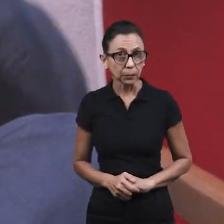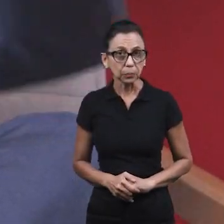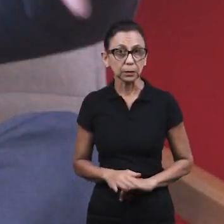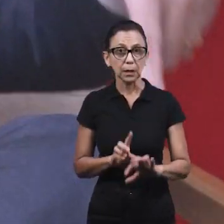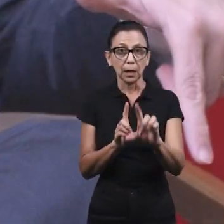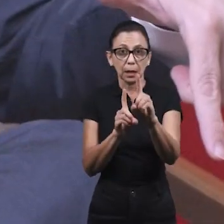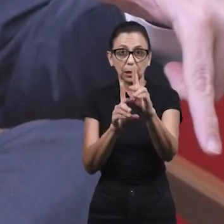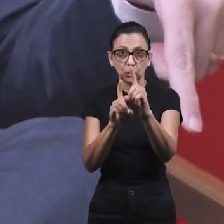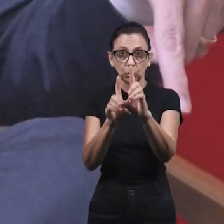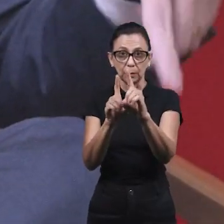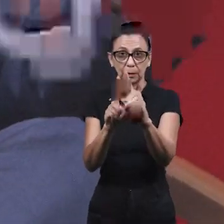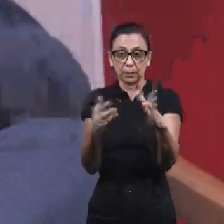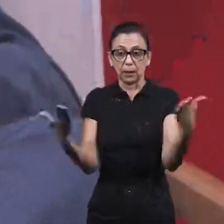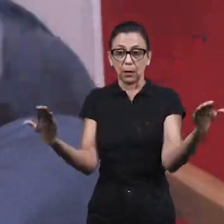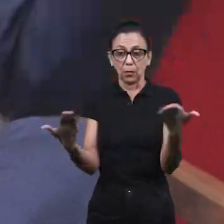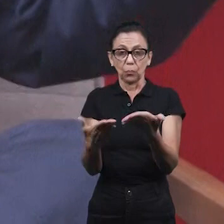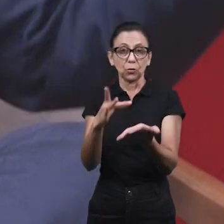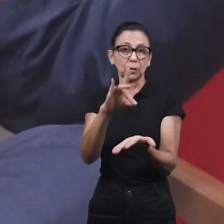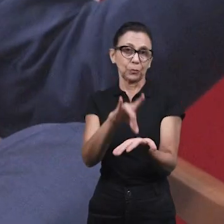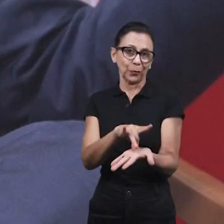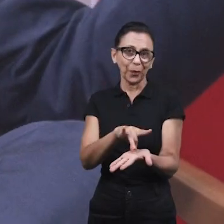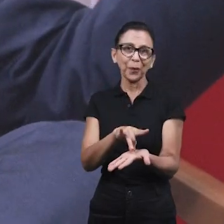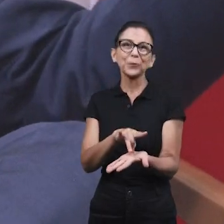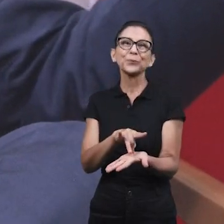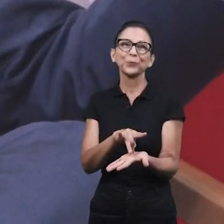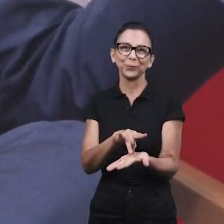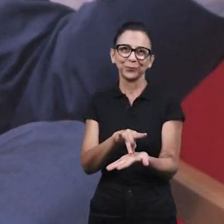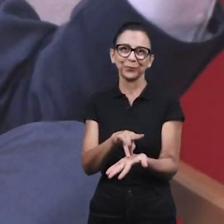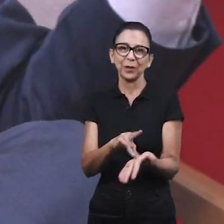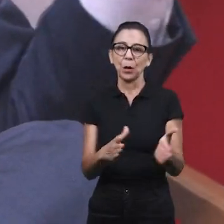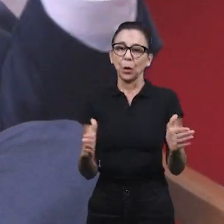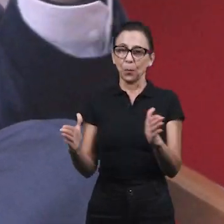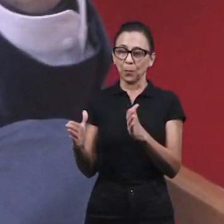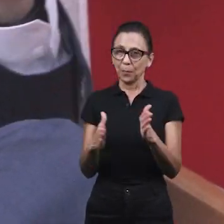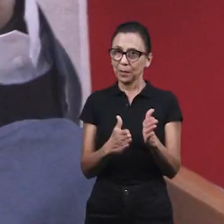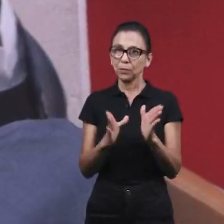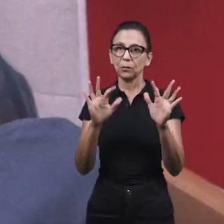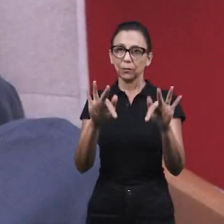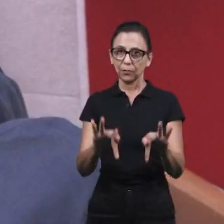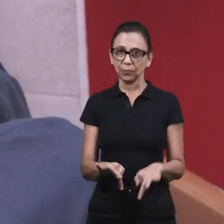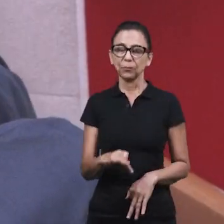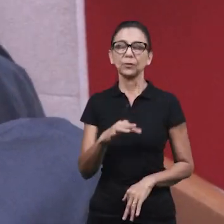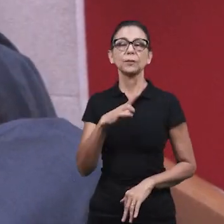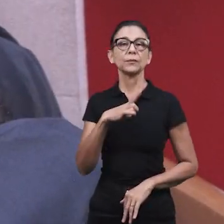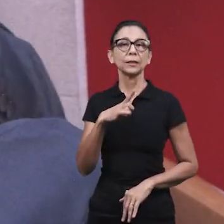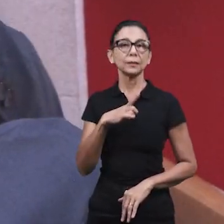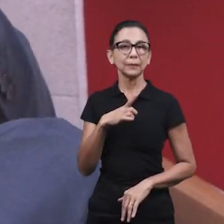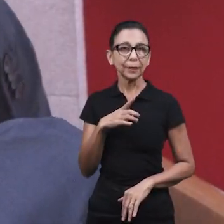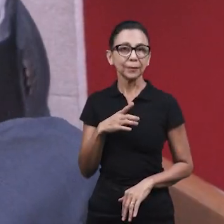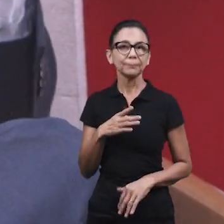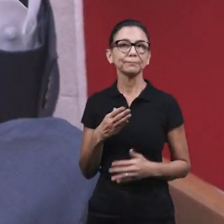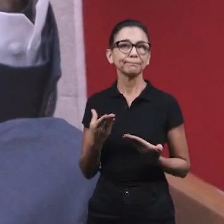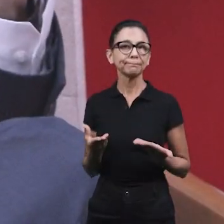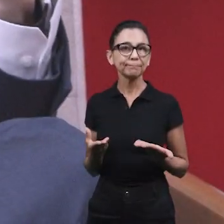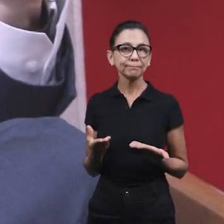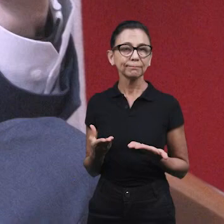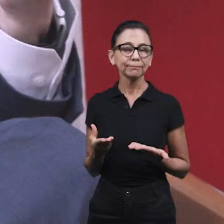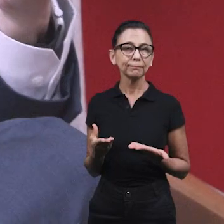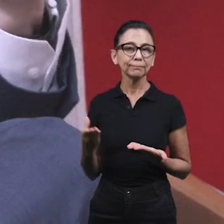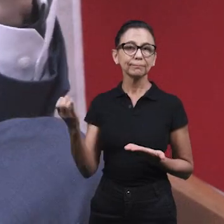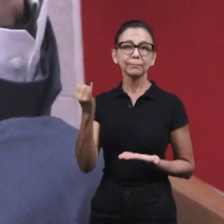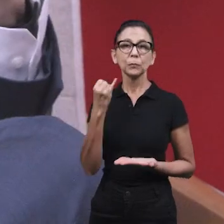Santo, o momento atual, que é também uma passagem, nós entendemos também um projeto